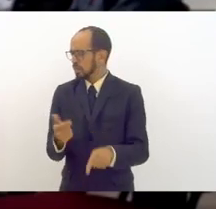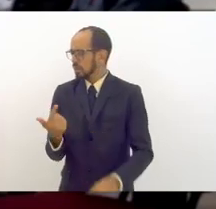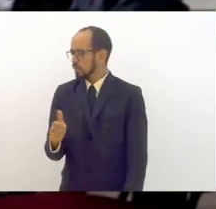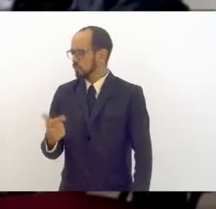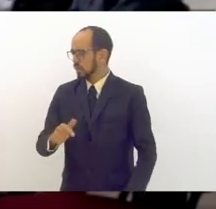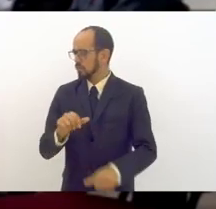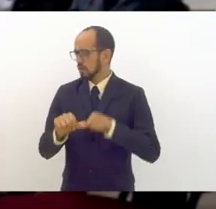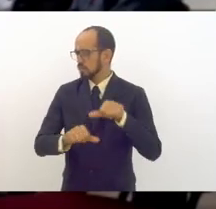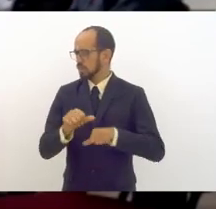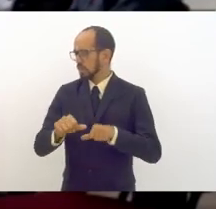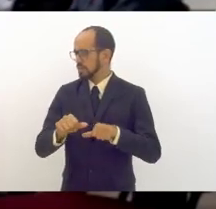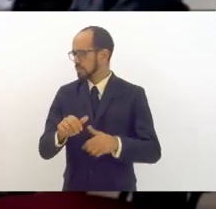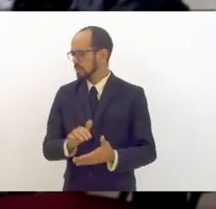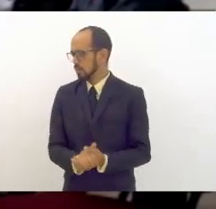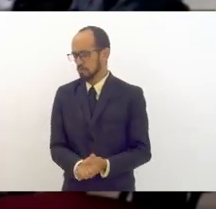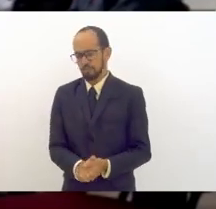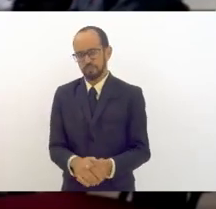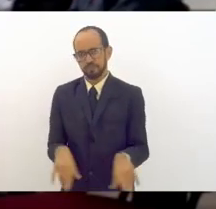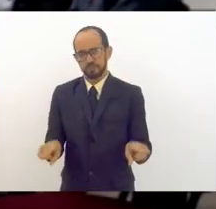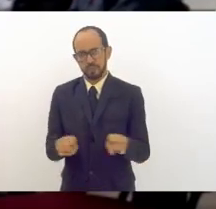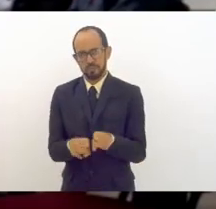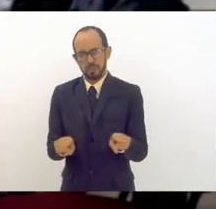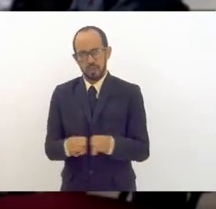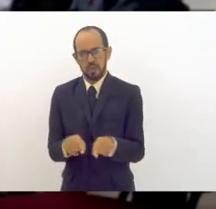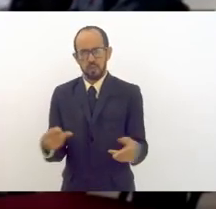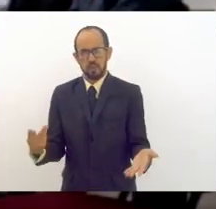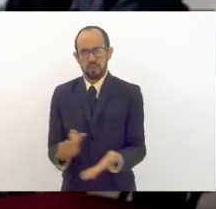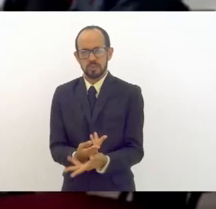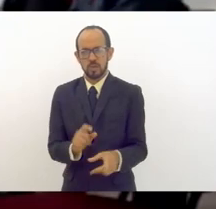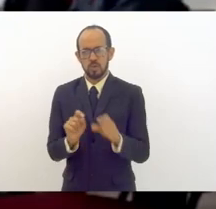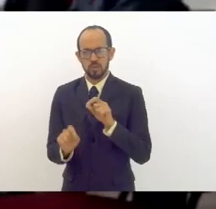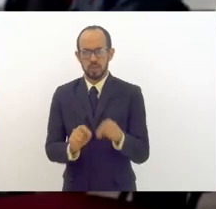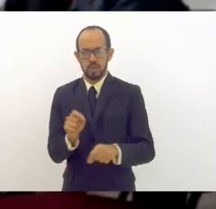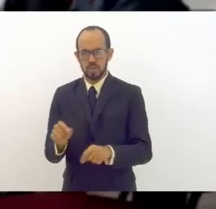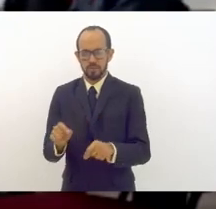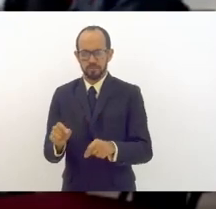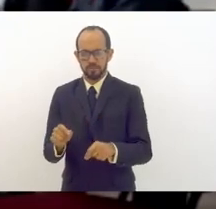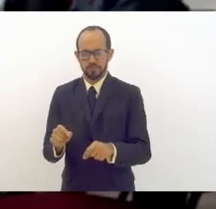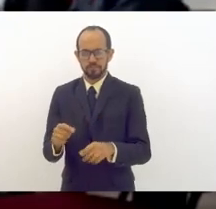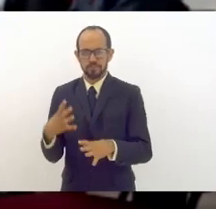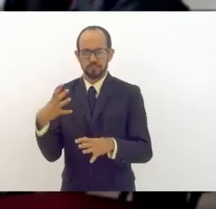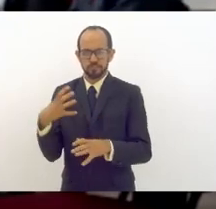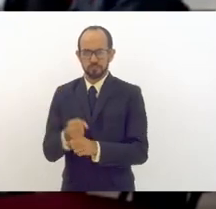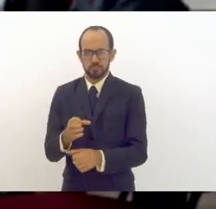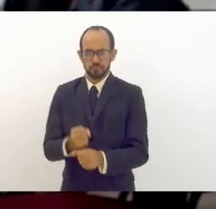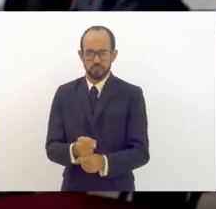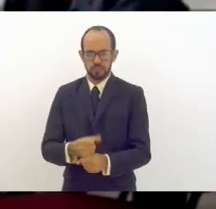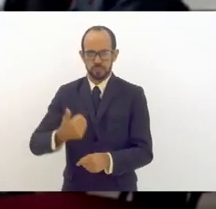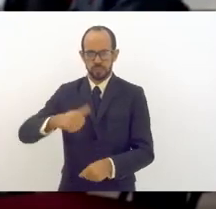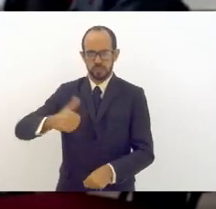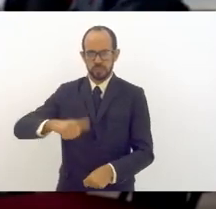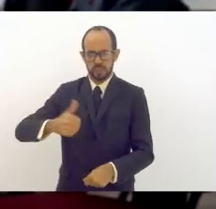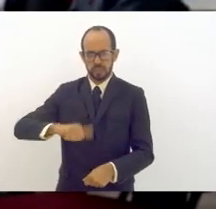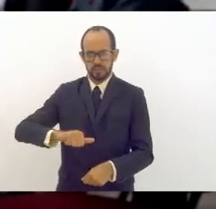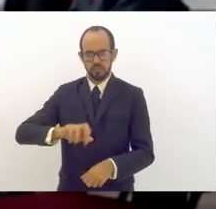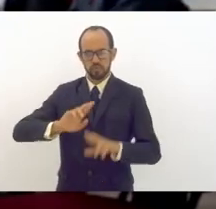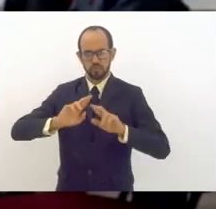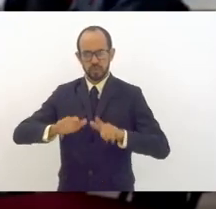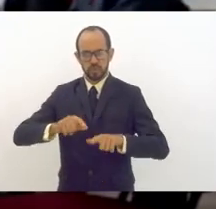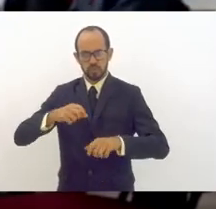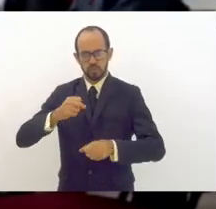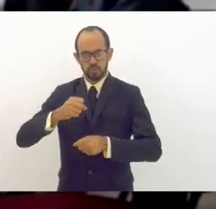alteração para ir. O que houve foi que os resultados das avaliações aplicadas, diferentes dos outros anos, né,